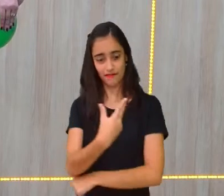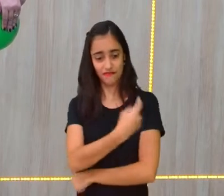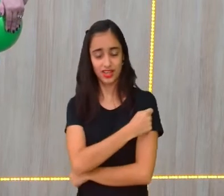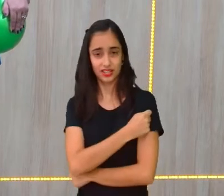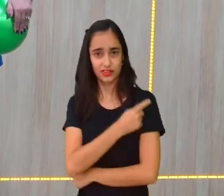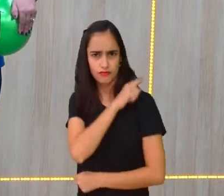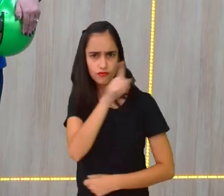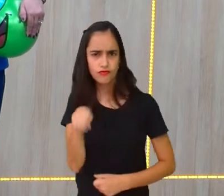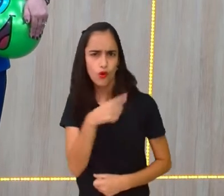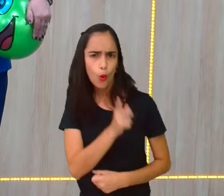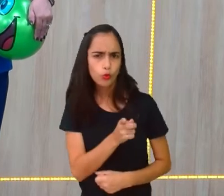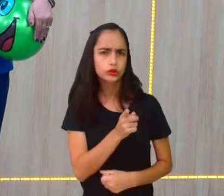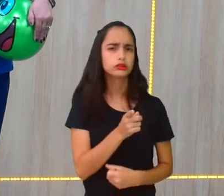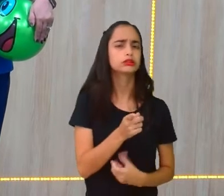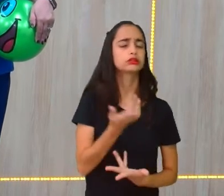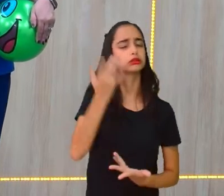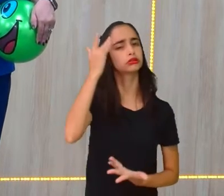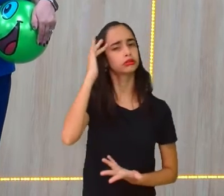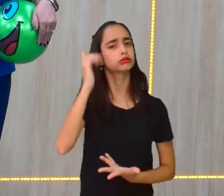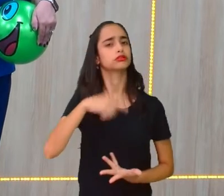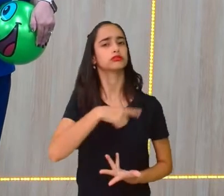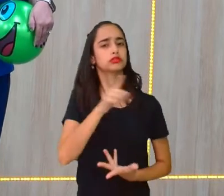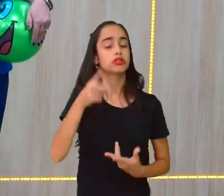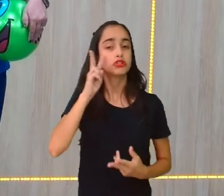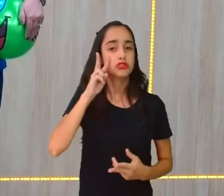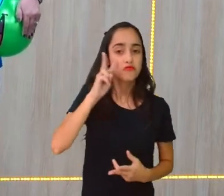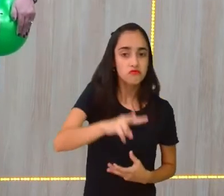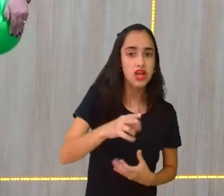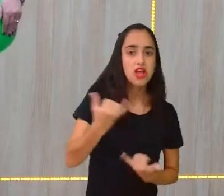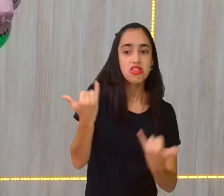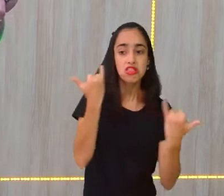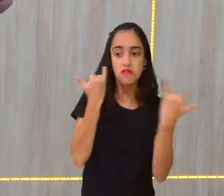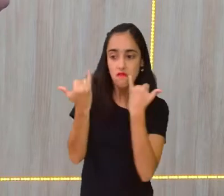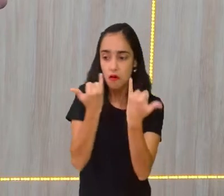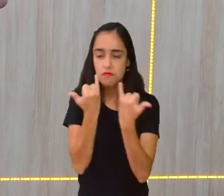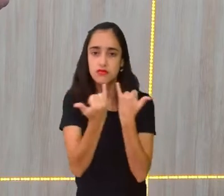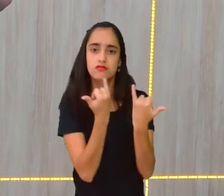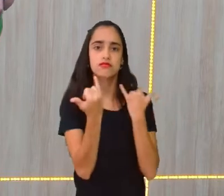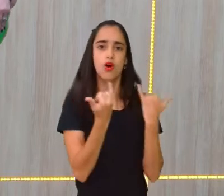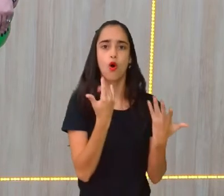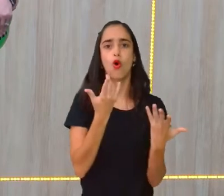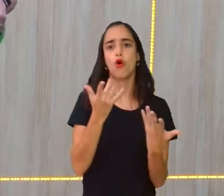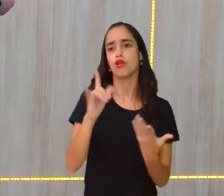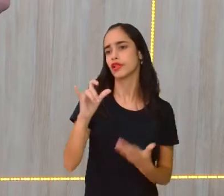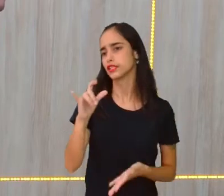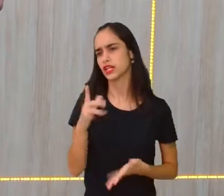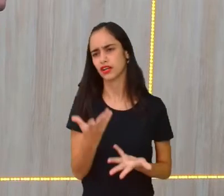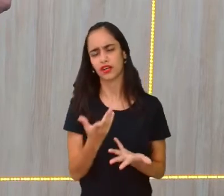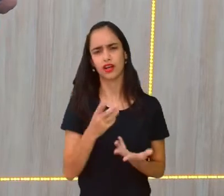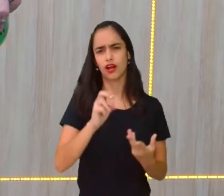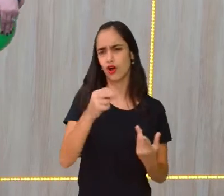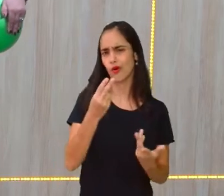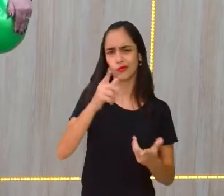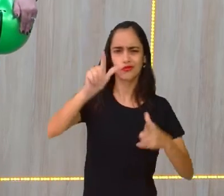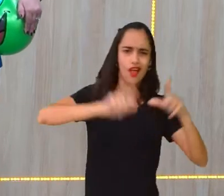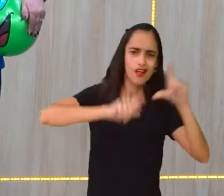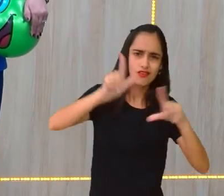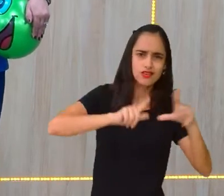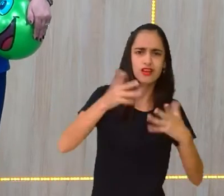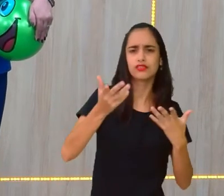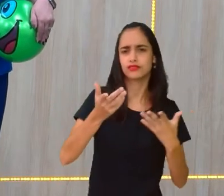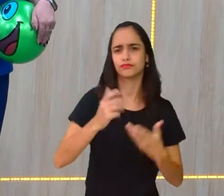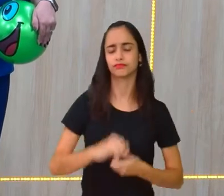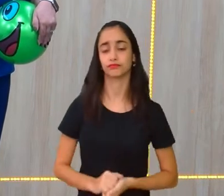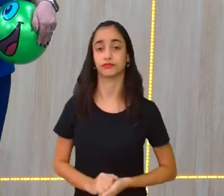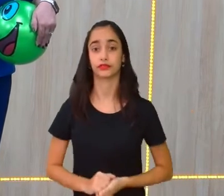vendo essas informações nas redes sociais, né, nos canais de televisão. enfim, está se